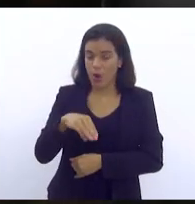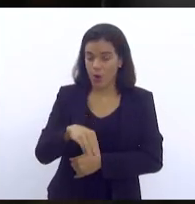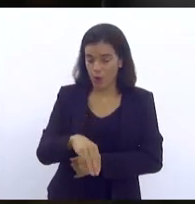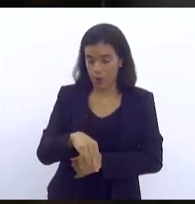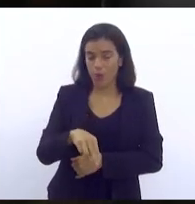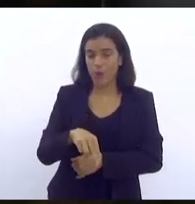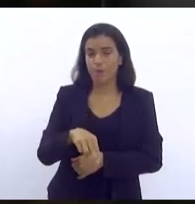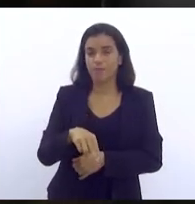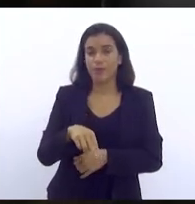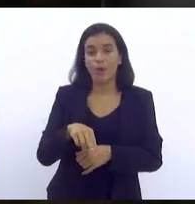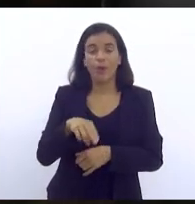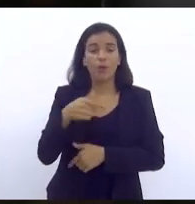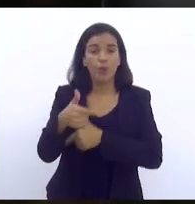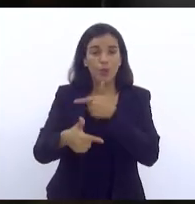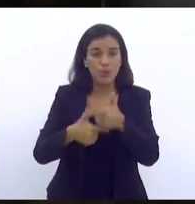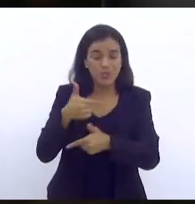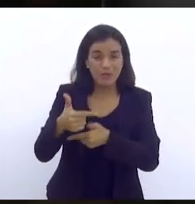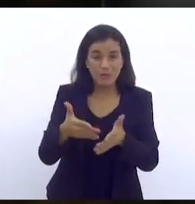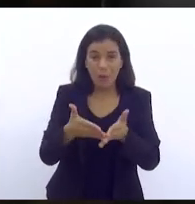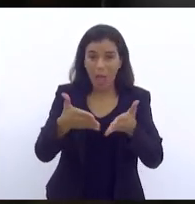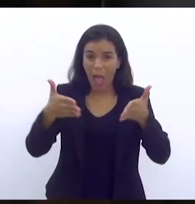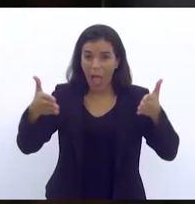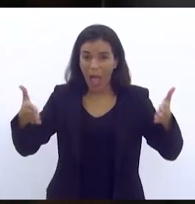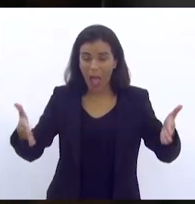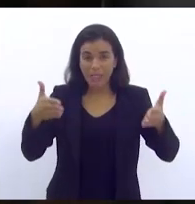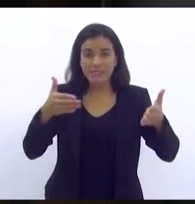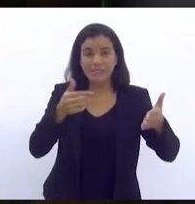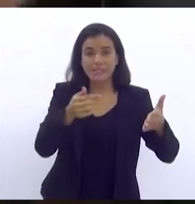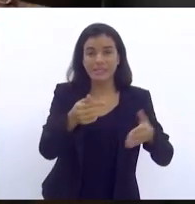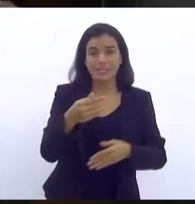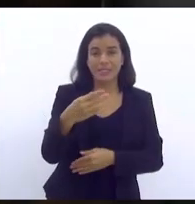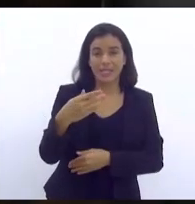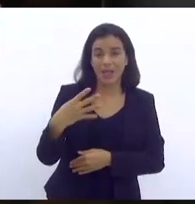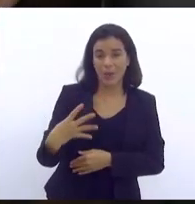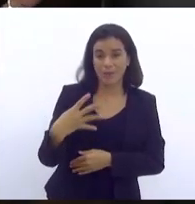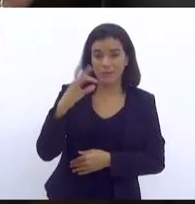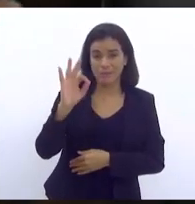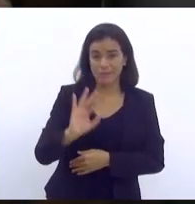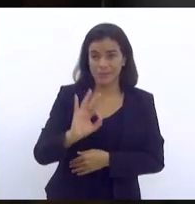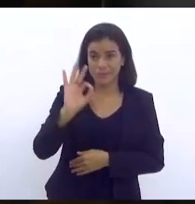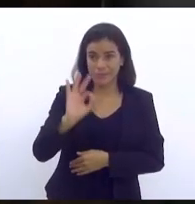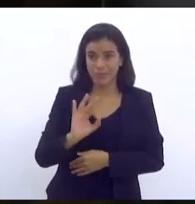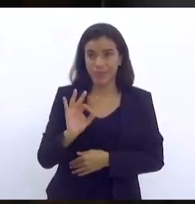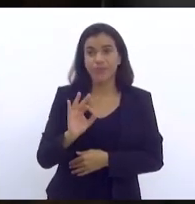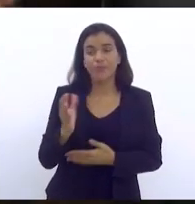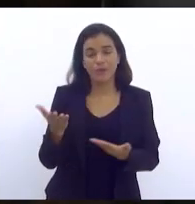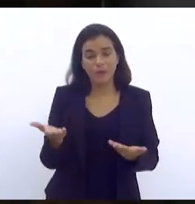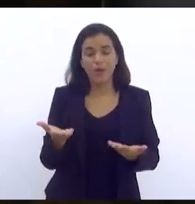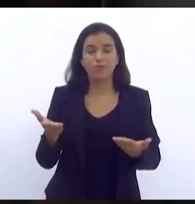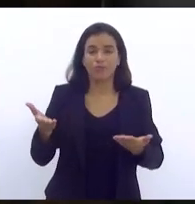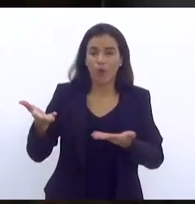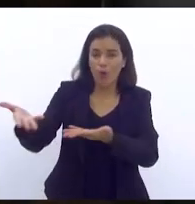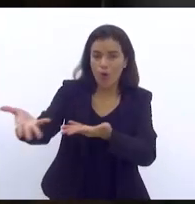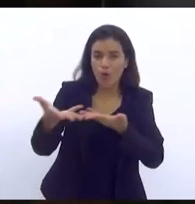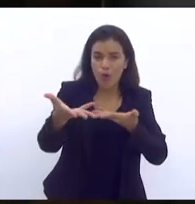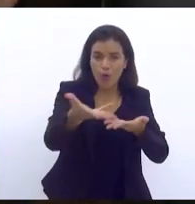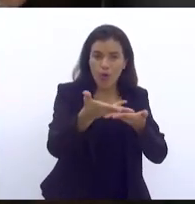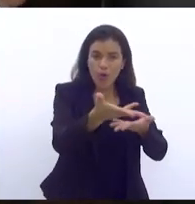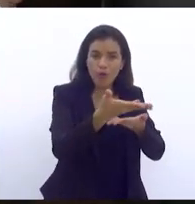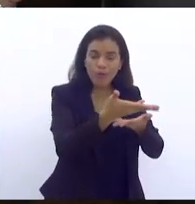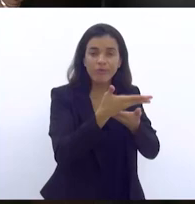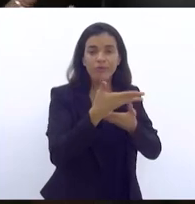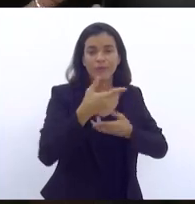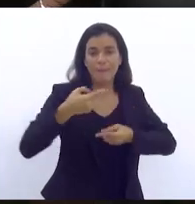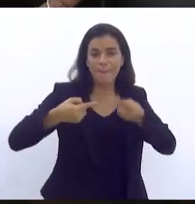aumentou em 564 por. essa comissão chama esse debate público com todos esses entes